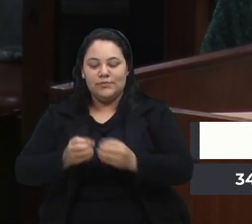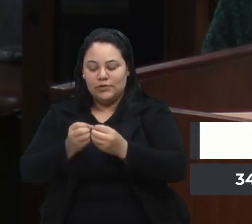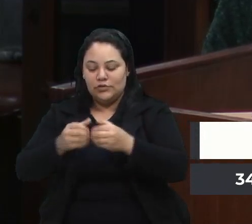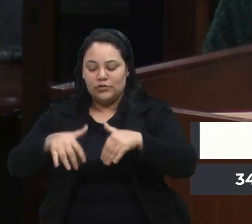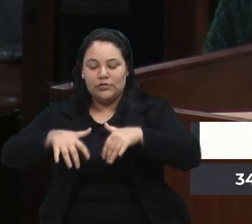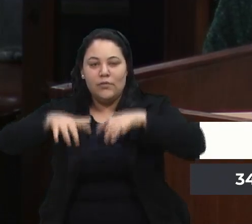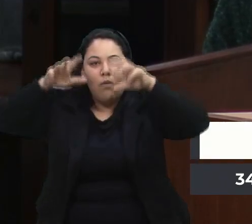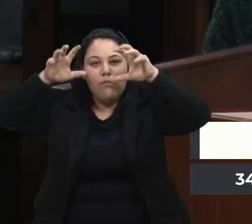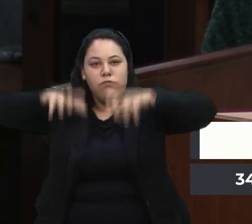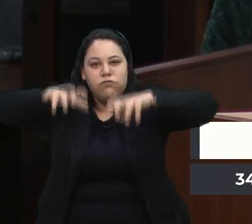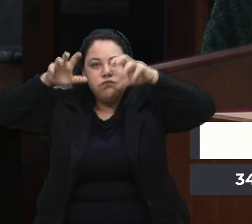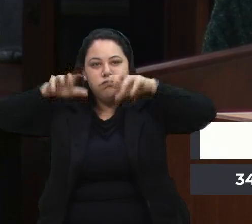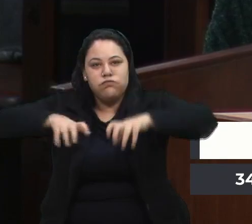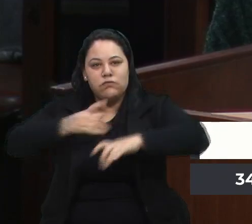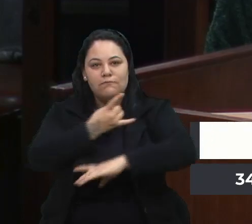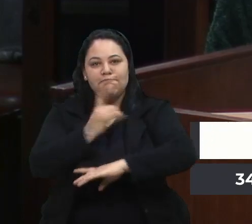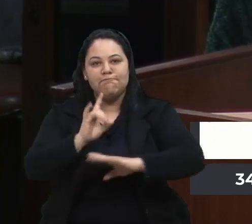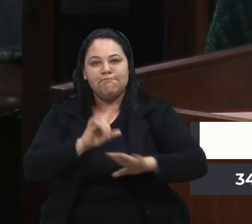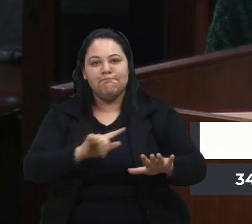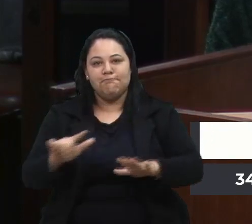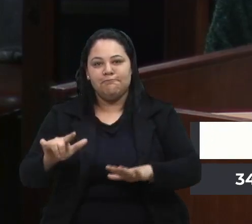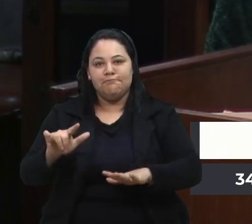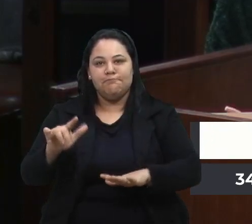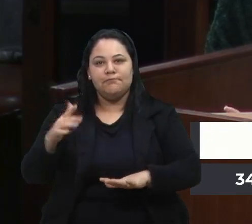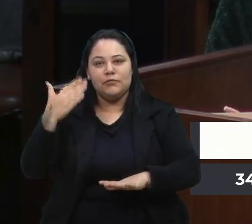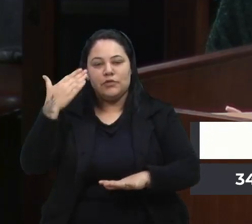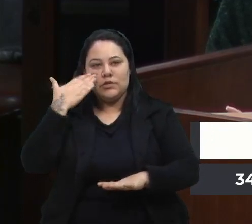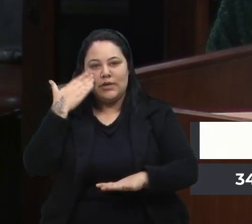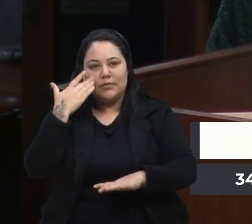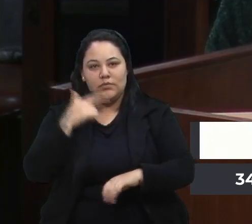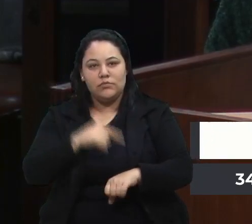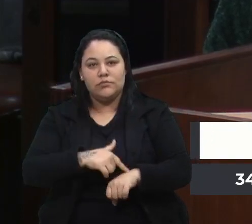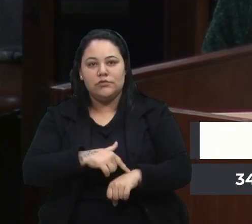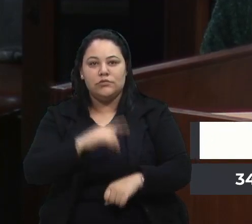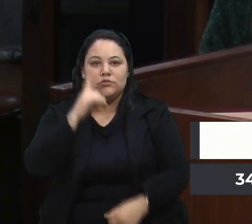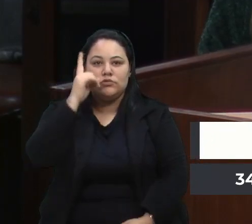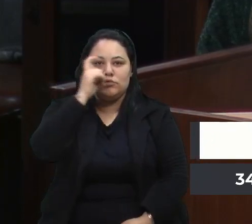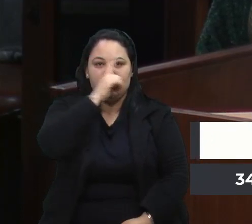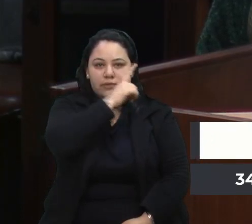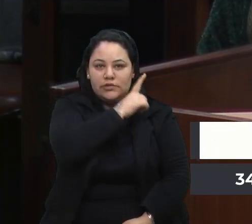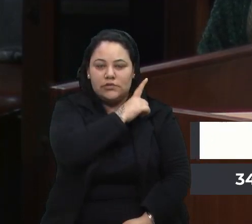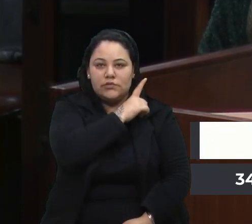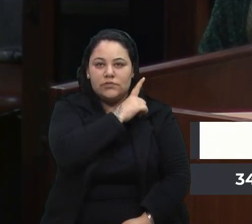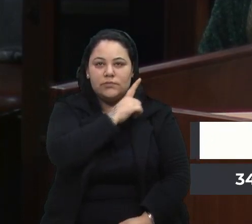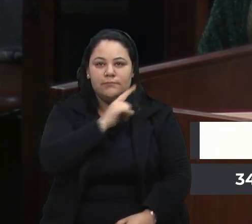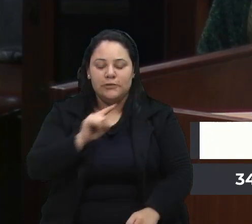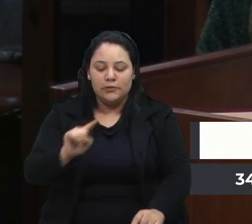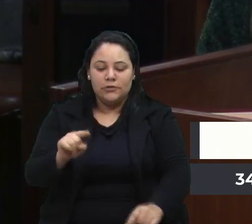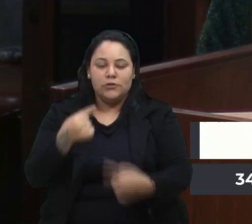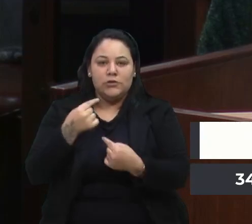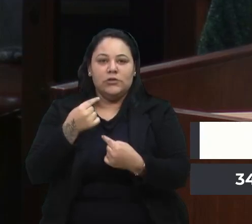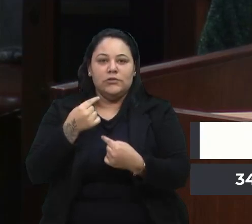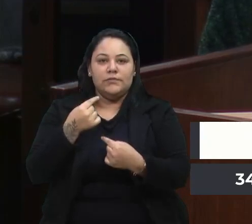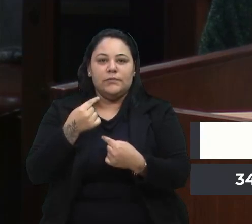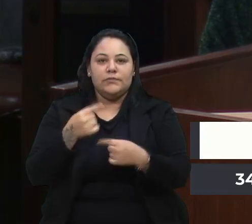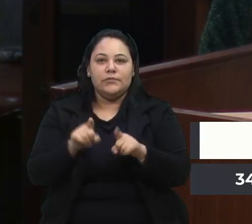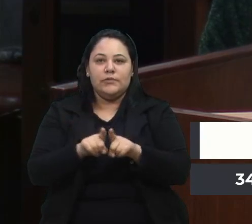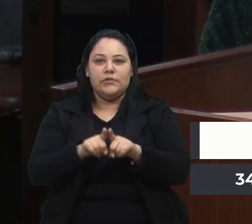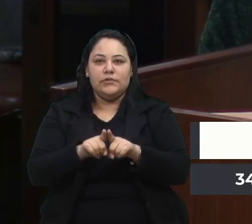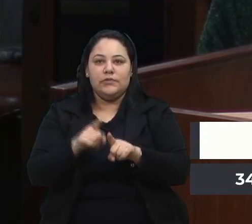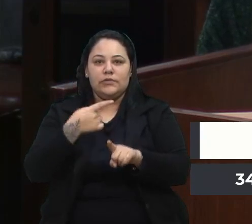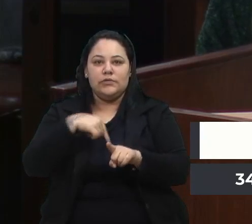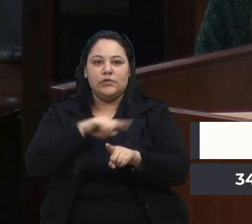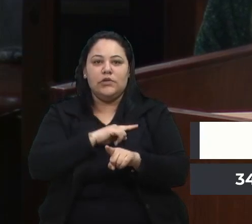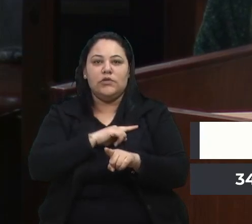última semana. Sabemos que este é um momento muito difícil, né, e desafiador. E a nossa família